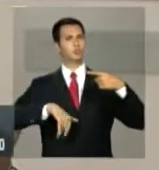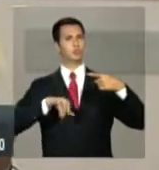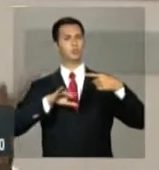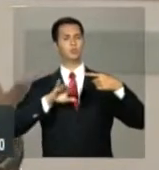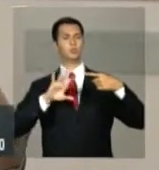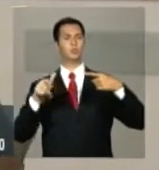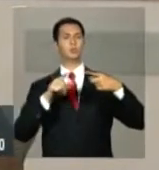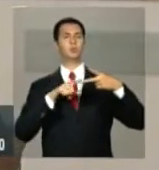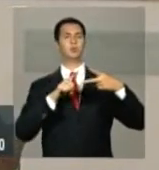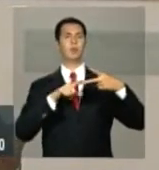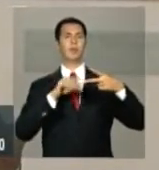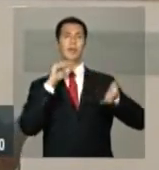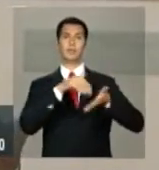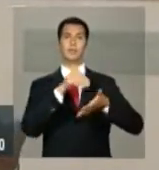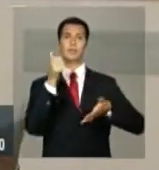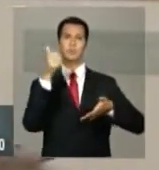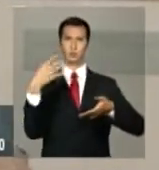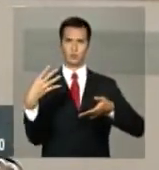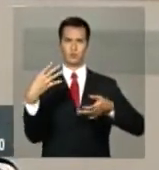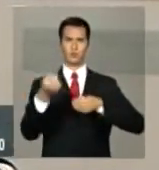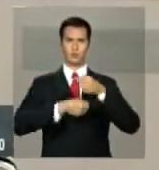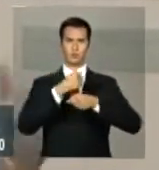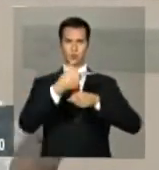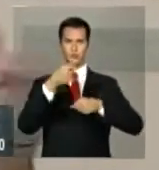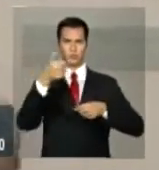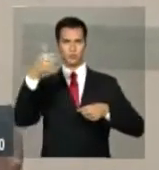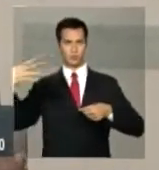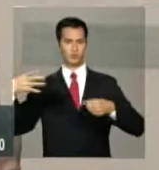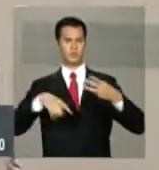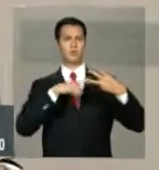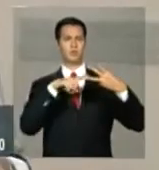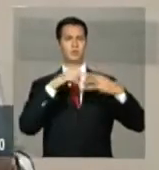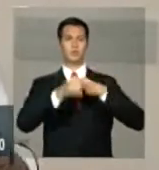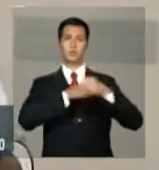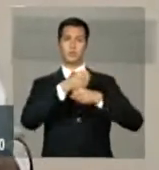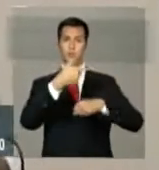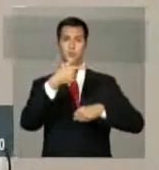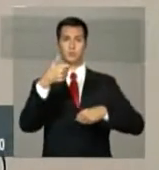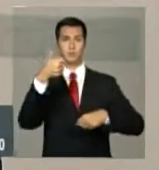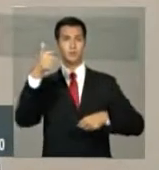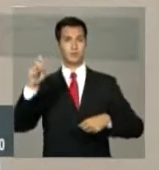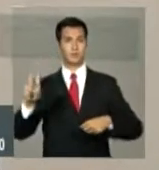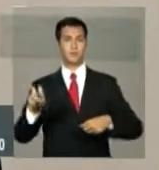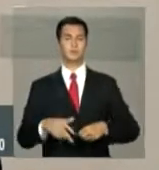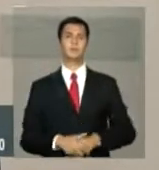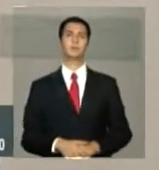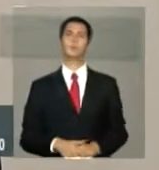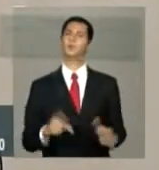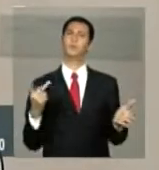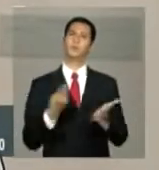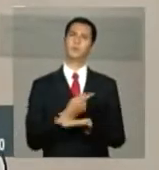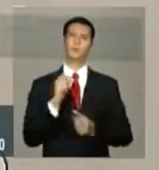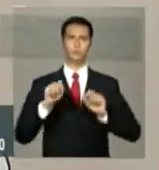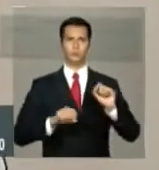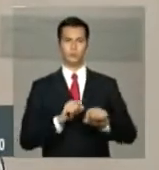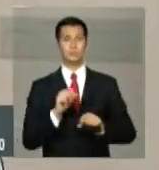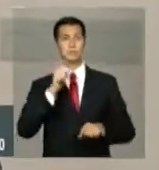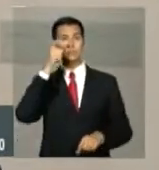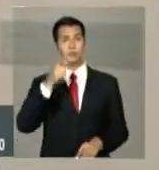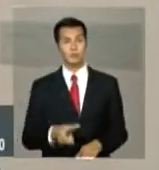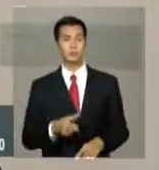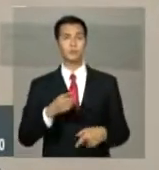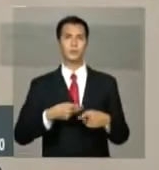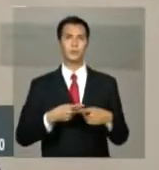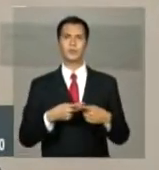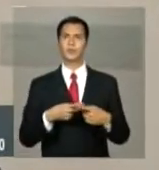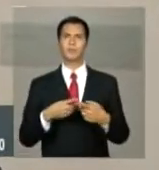até 14, tem a proposta de até 15. O caso é o seguinte, é interessante que ninguém queira tocar